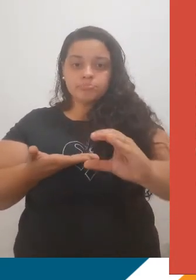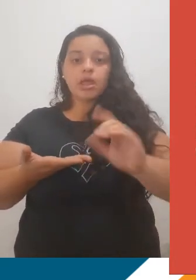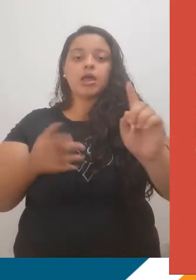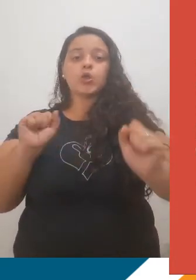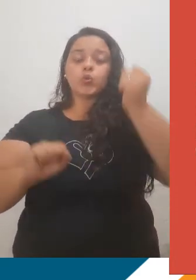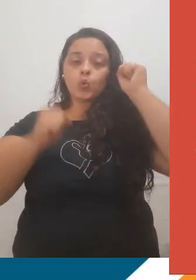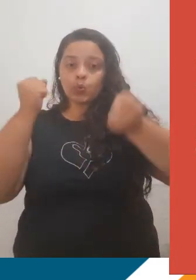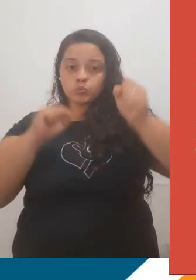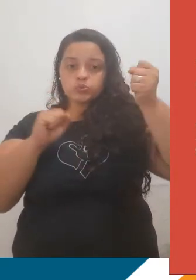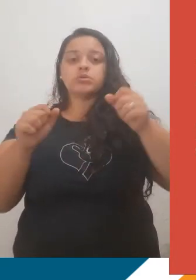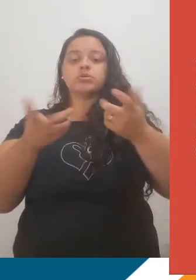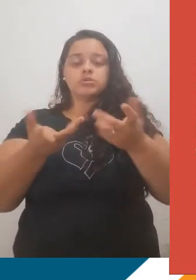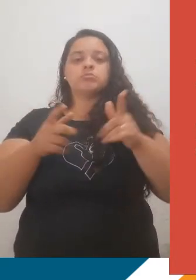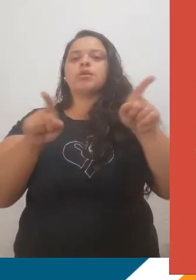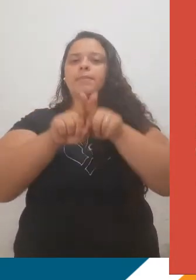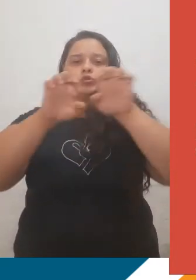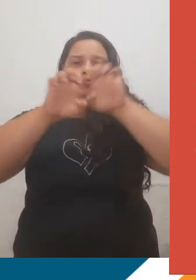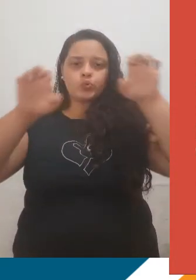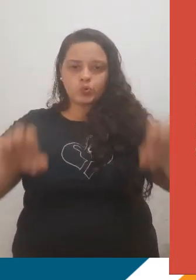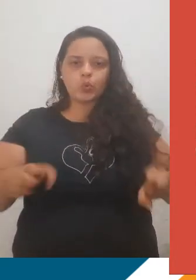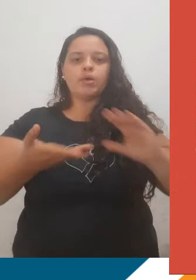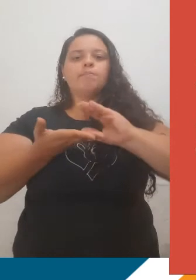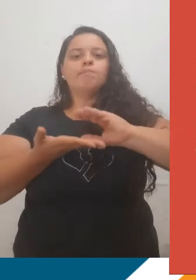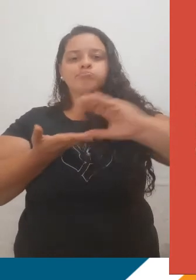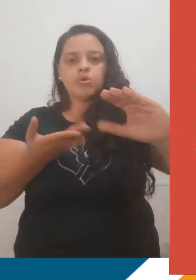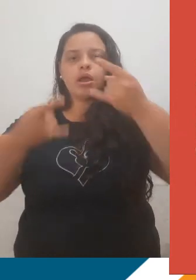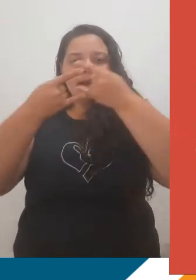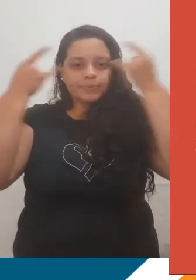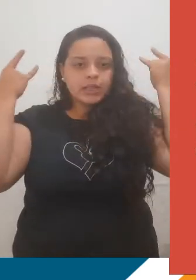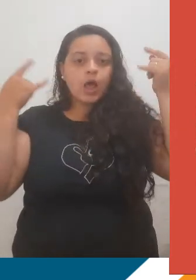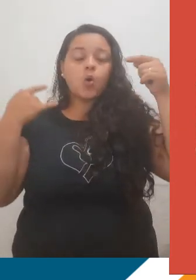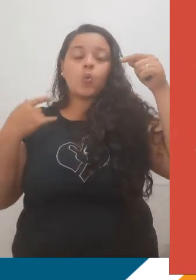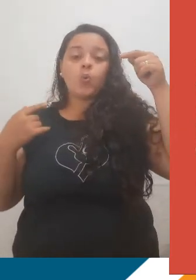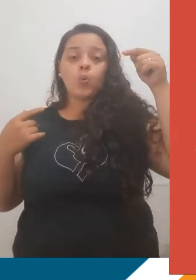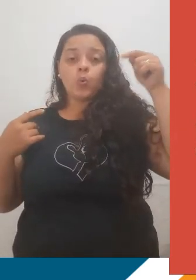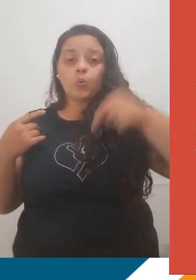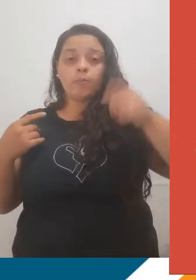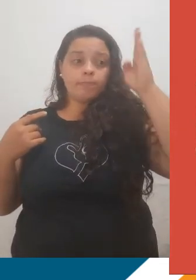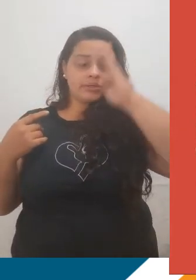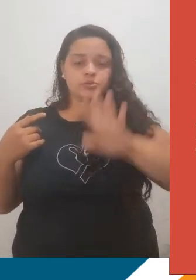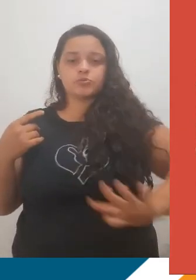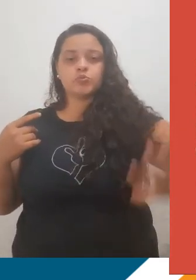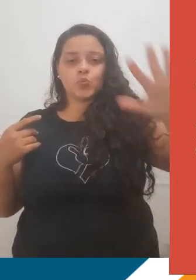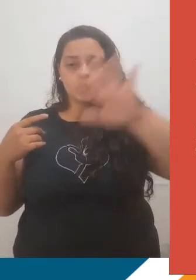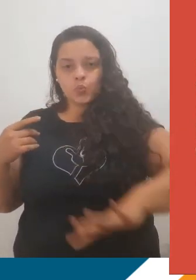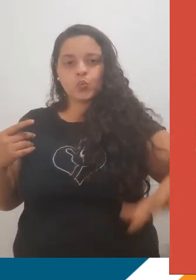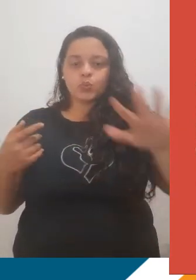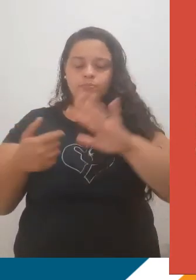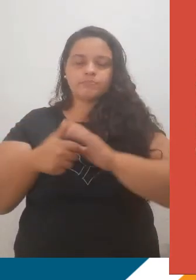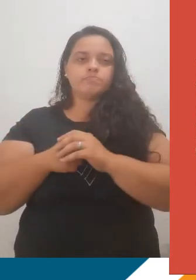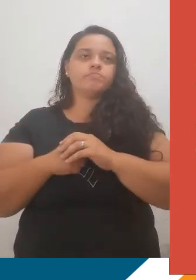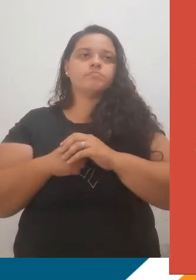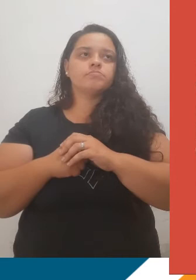indústrias de base e na infraestrutura, o investimento do capital nacional, das empresas nacionais, das indústrias